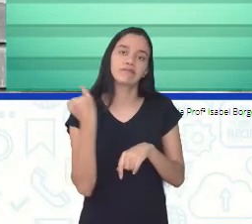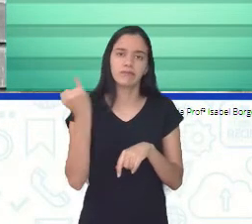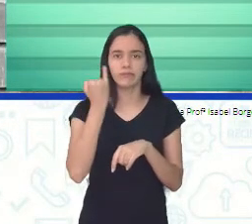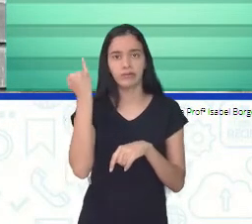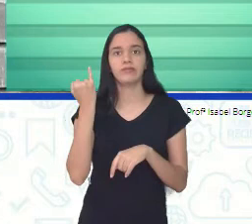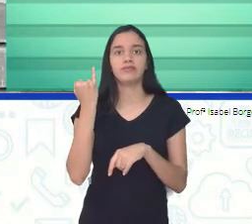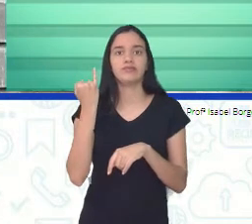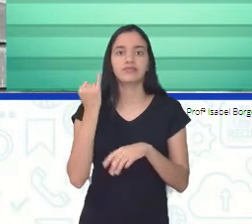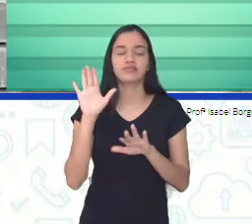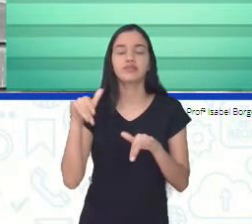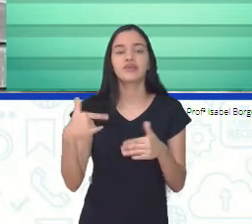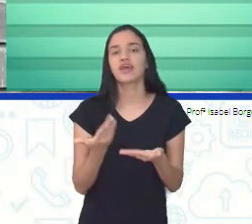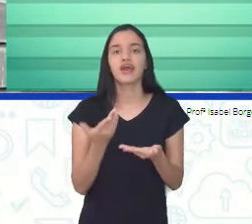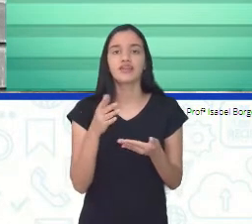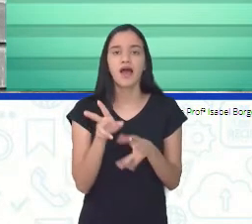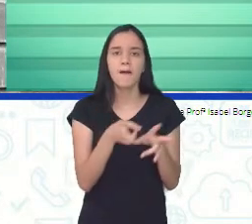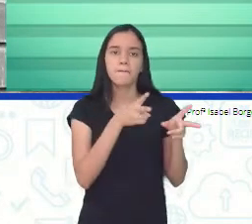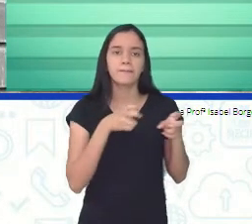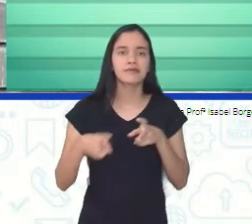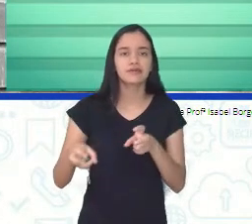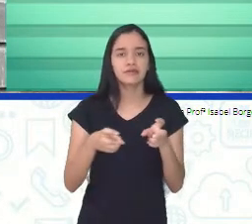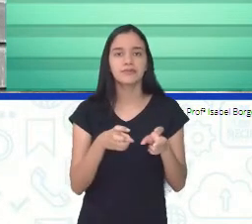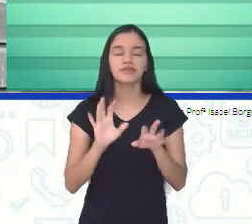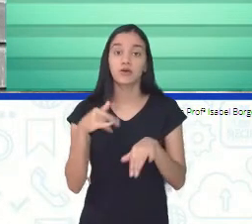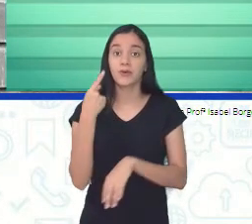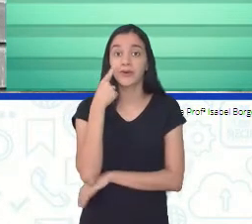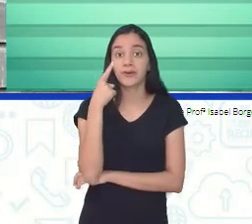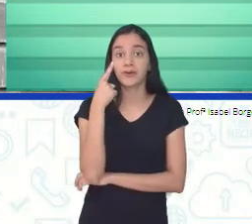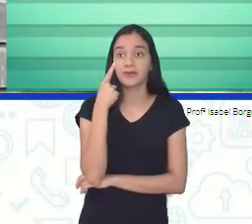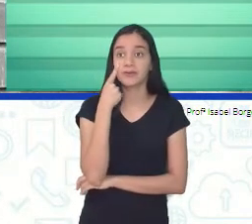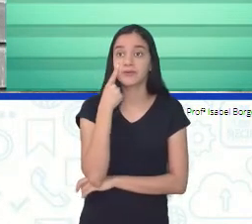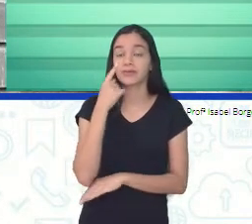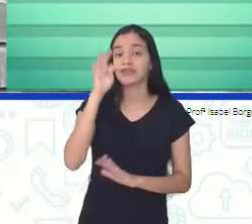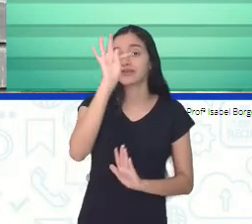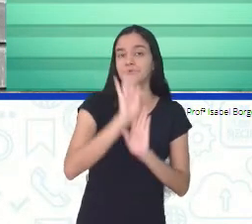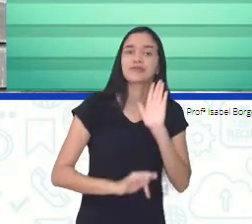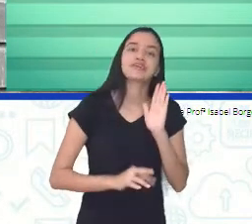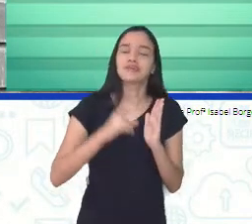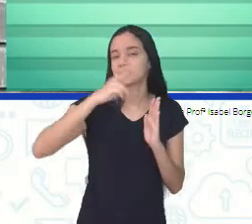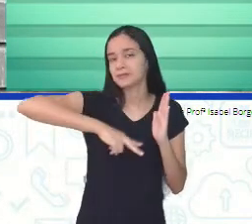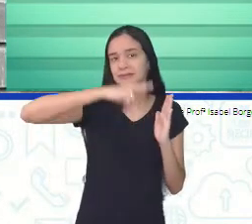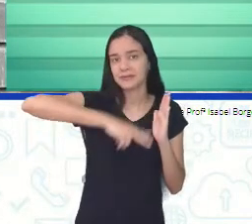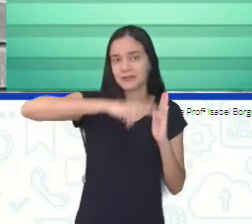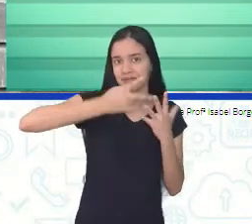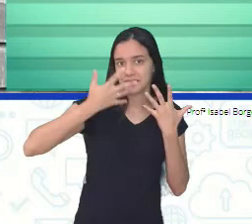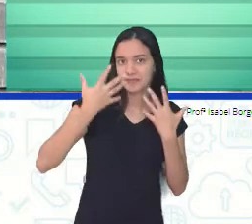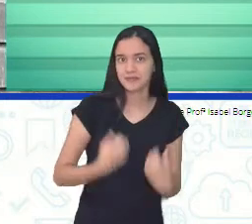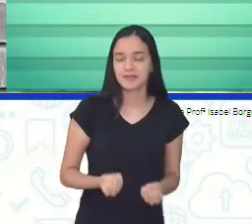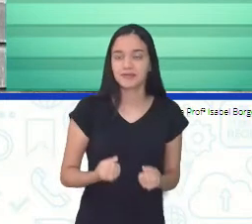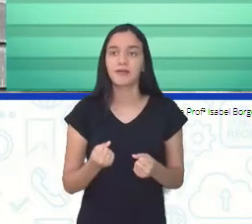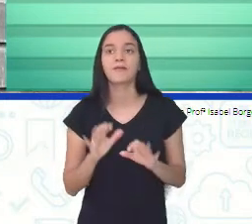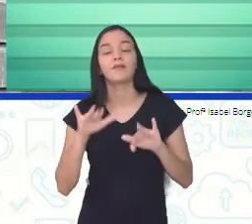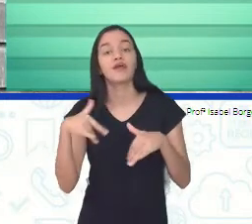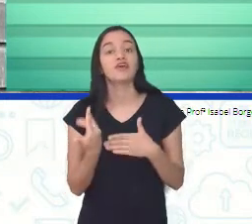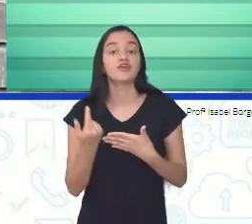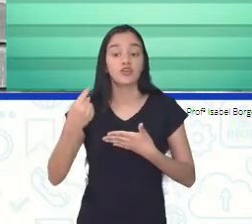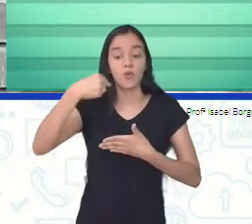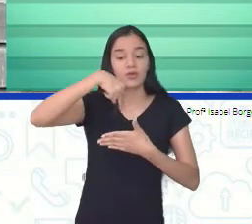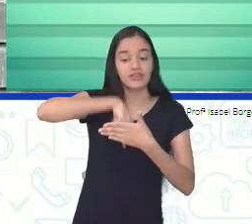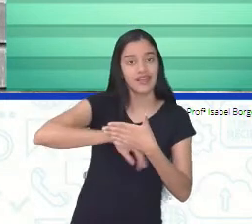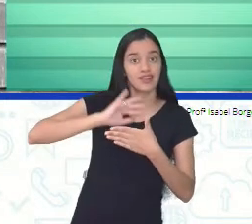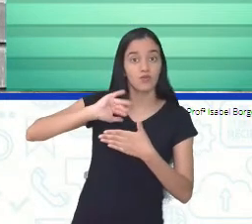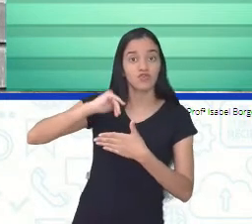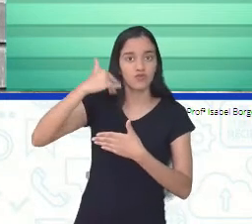na questão aí dessa percepção. Olha mais um textinho aí para a gente ler. Vamos lá? O meio interno e o